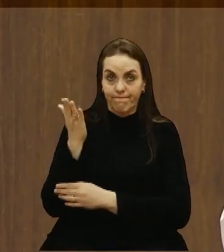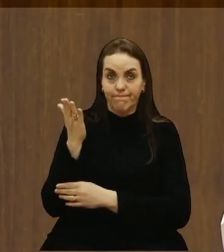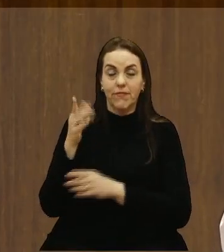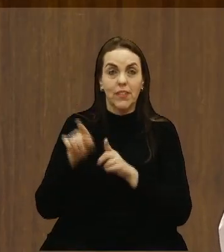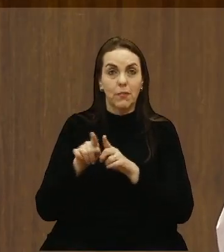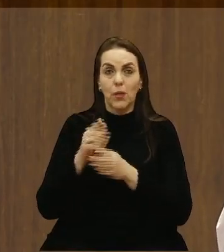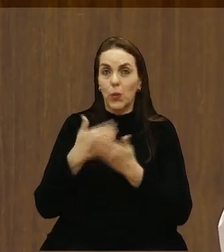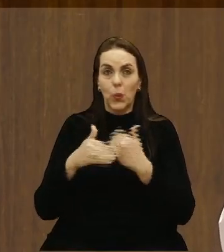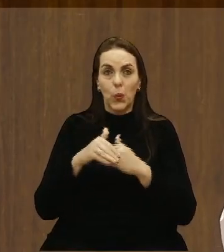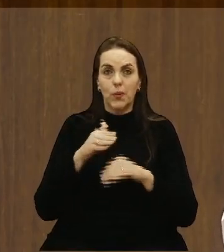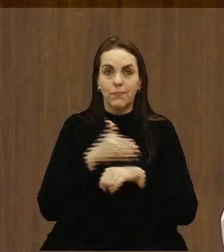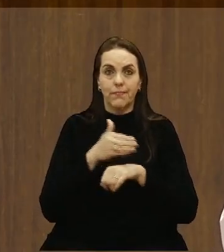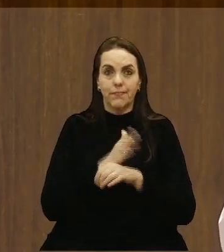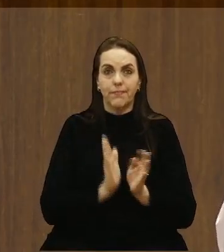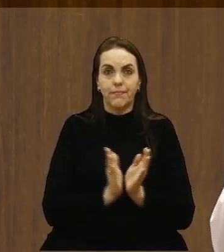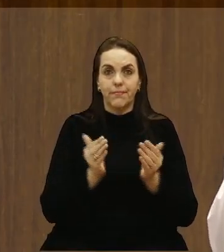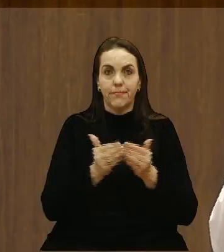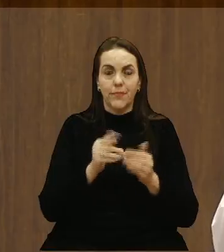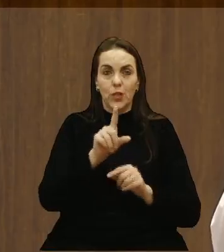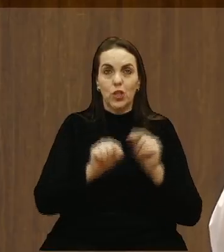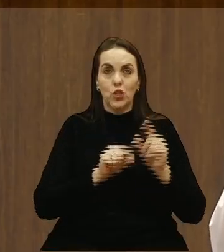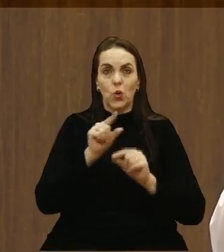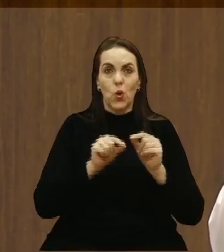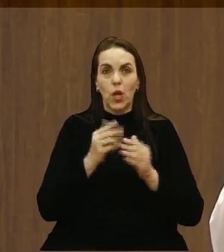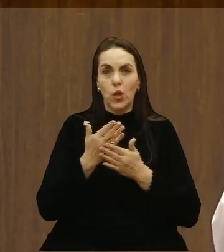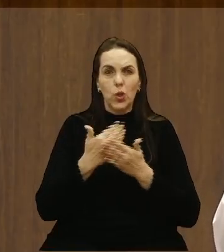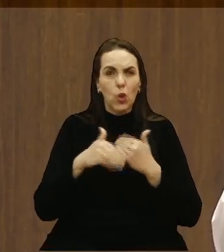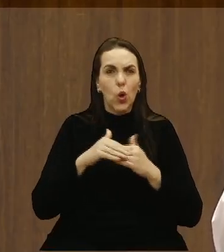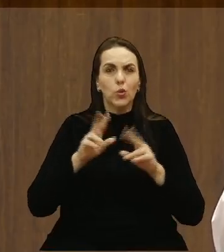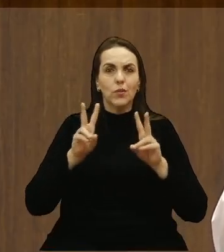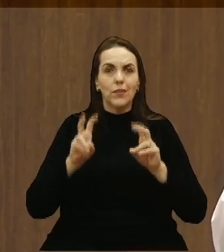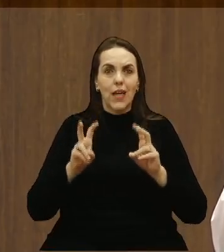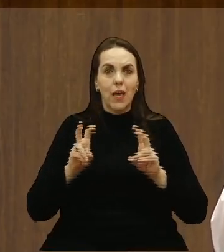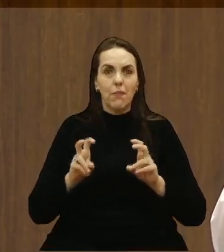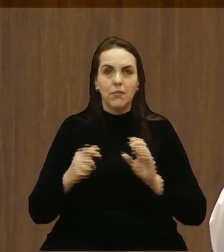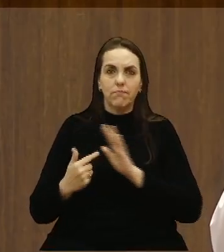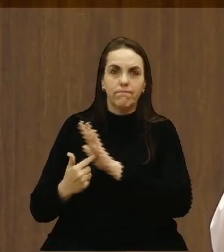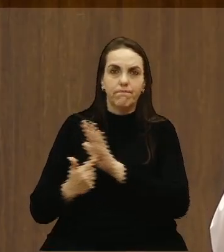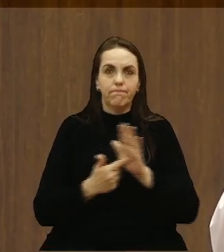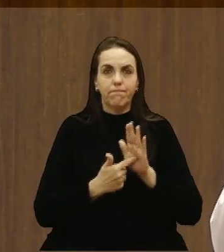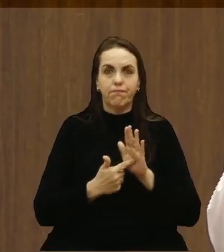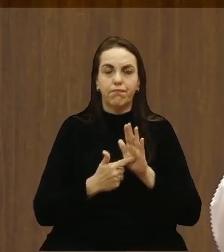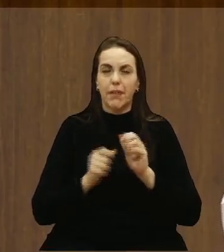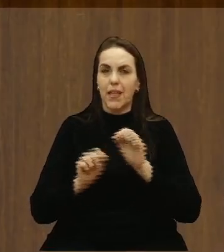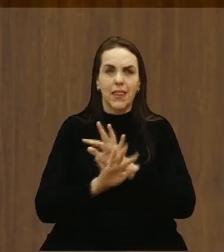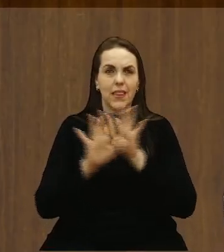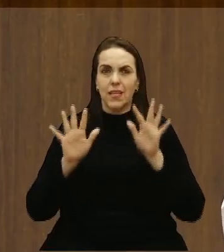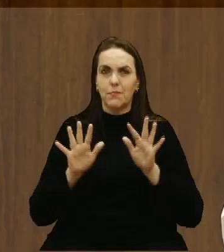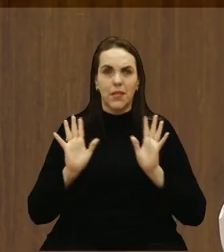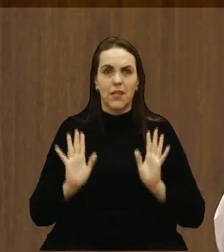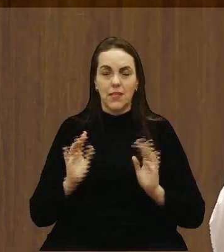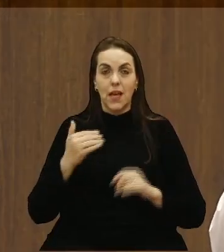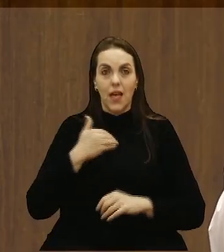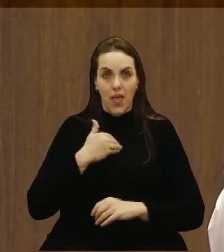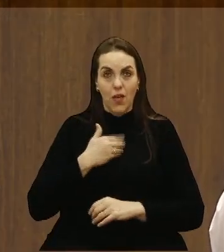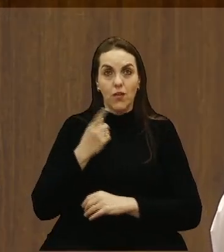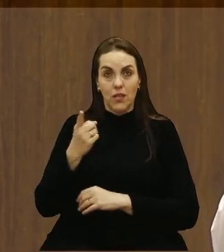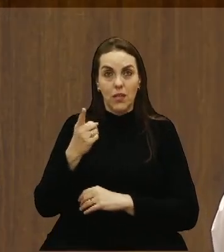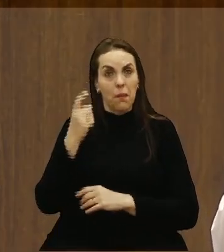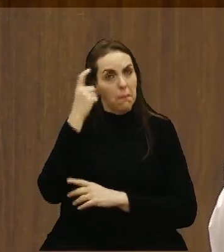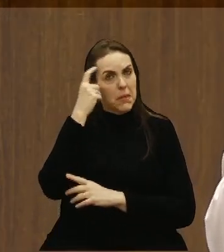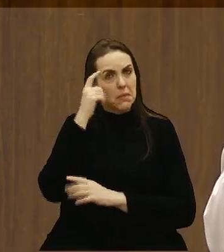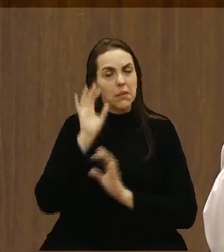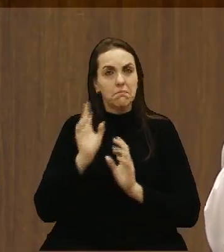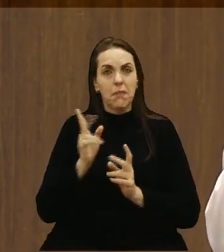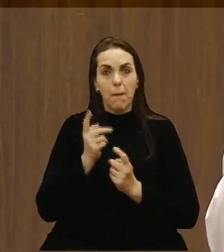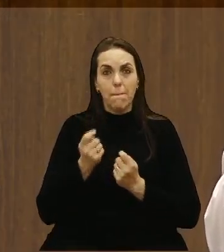essa comissão optaram por trazer todos os temas à tona e todos os temas com transparência. Eu e o senhor temos um pensamento muito parecido